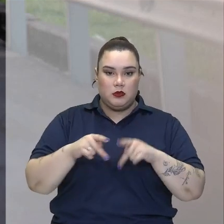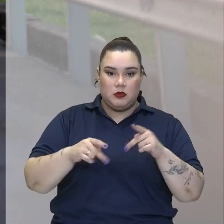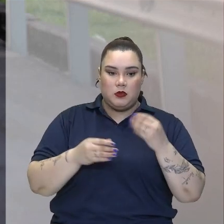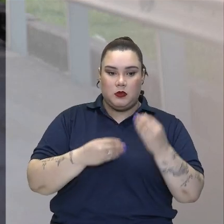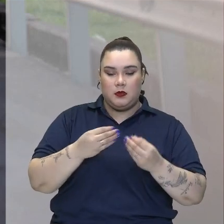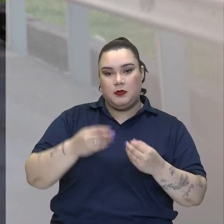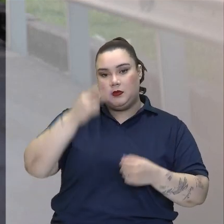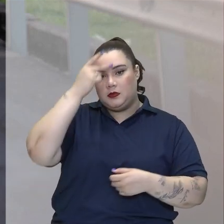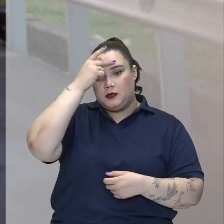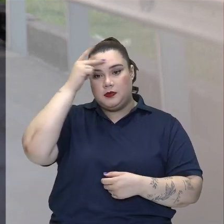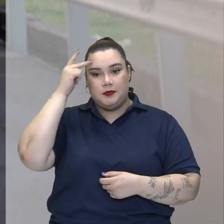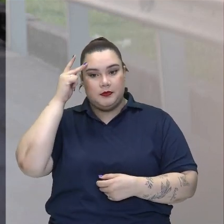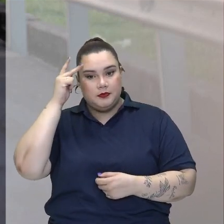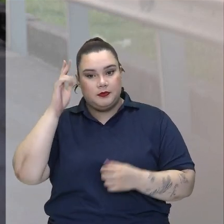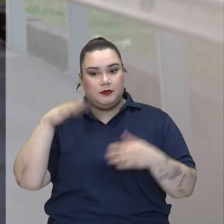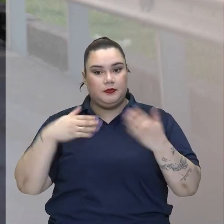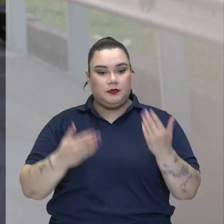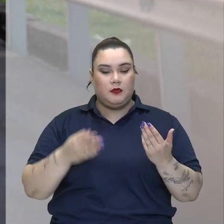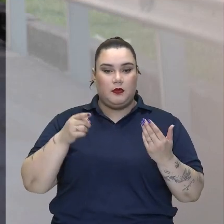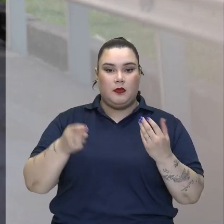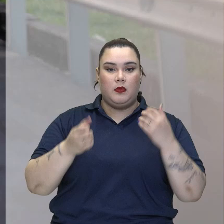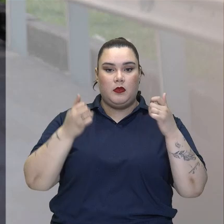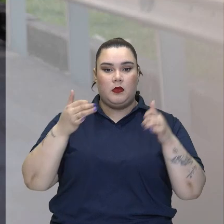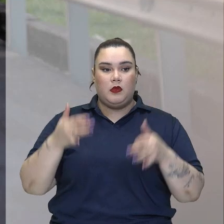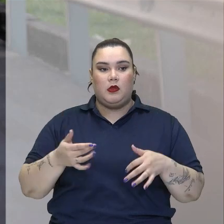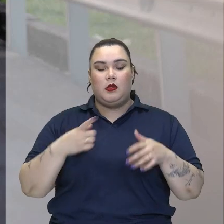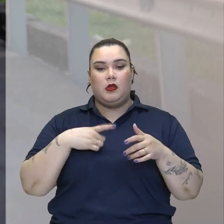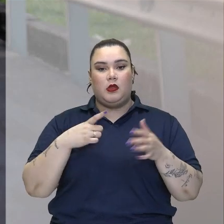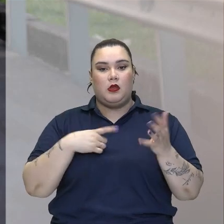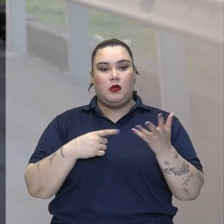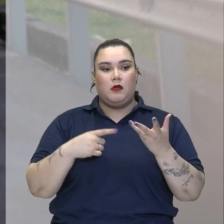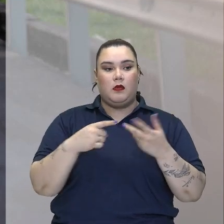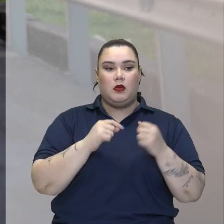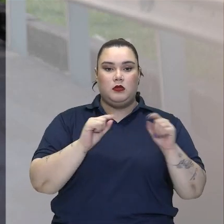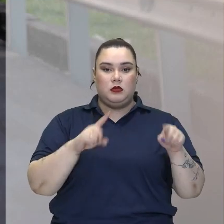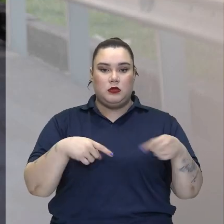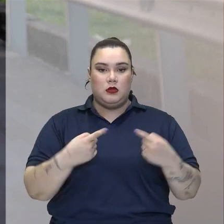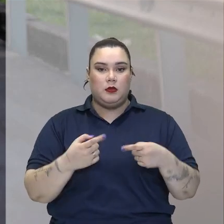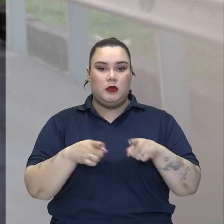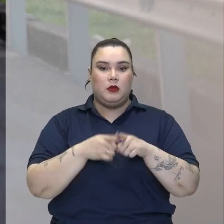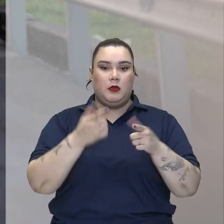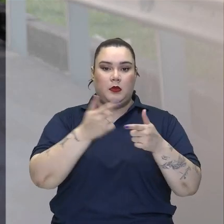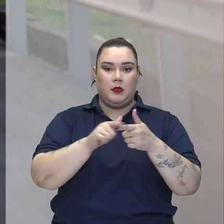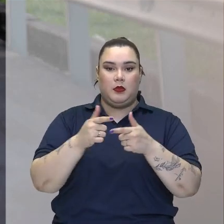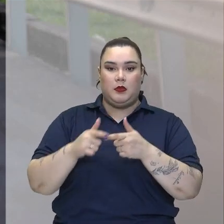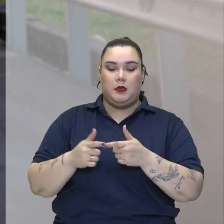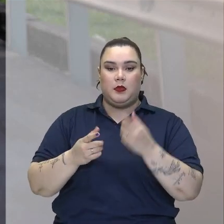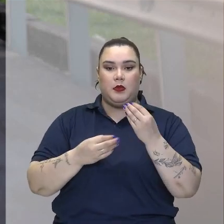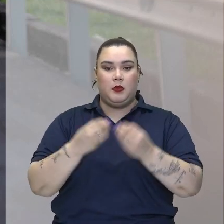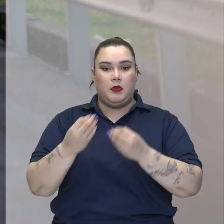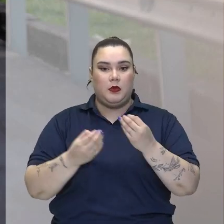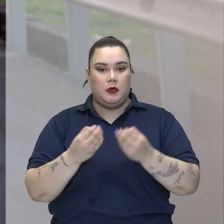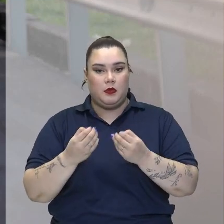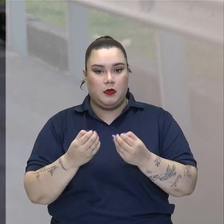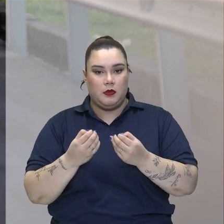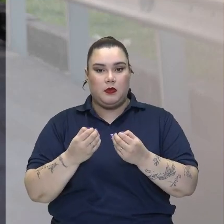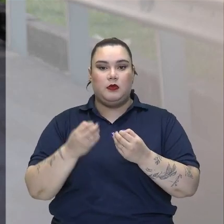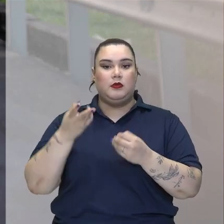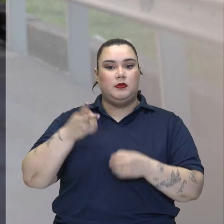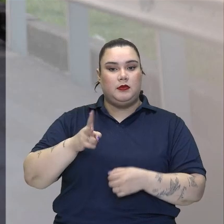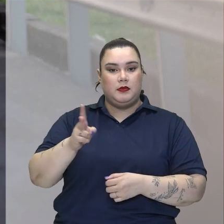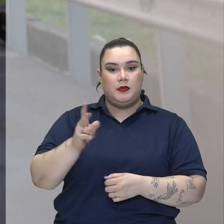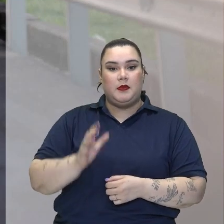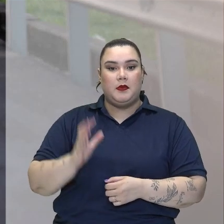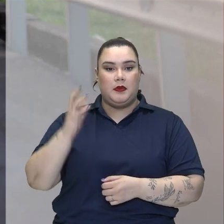de pessoas e mercadorias geram muitos desafios, incluindo problemas de circulação e congestionamentos